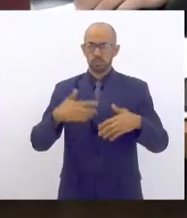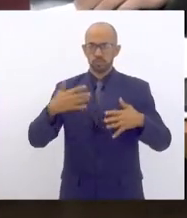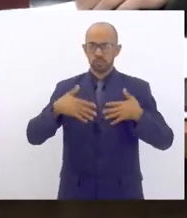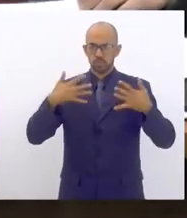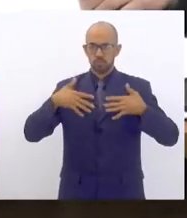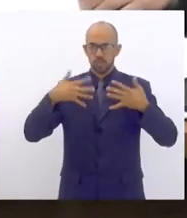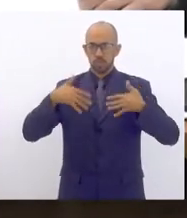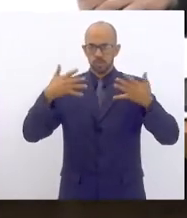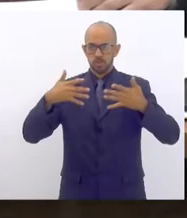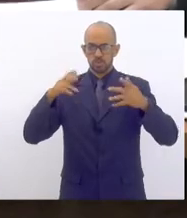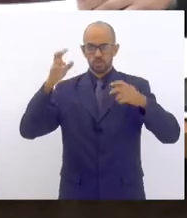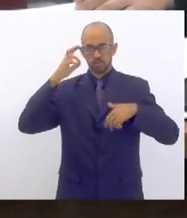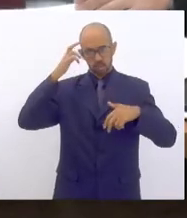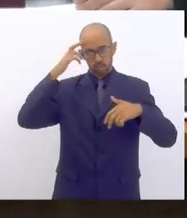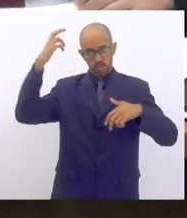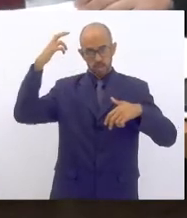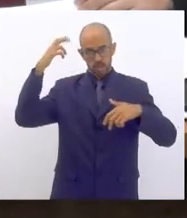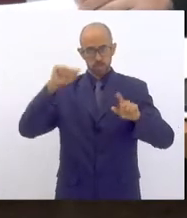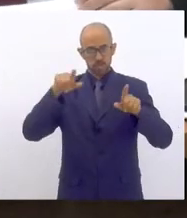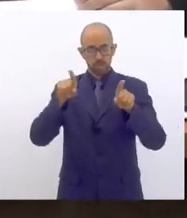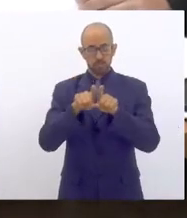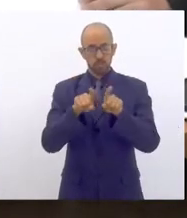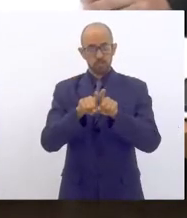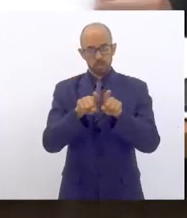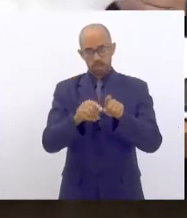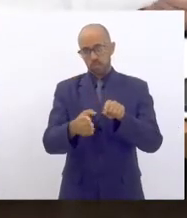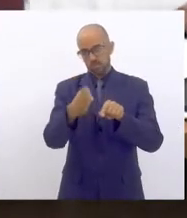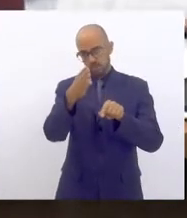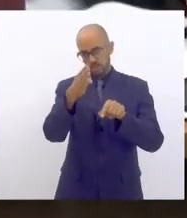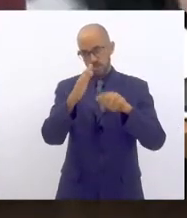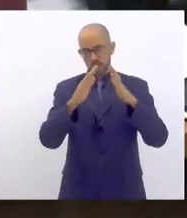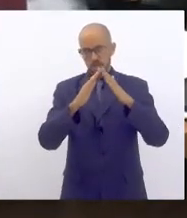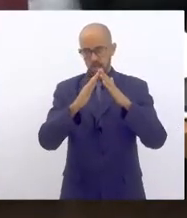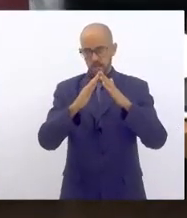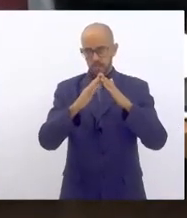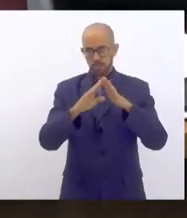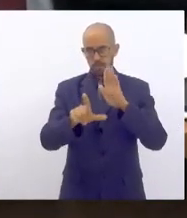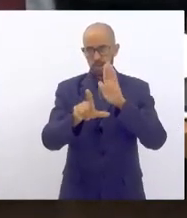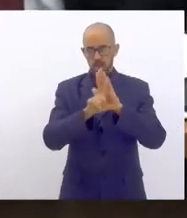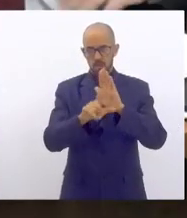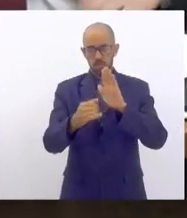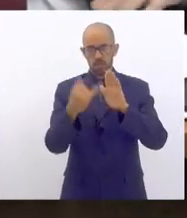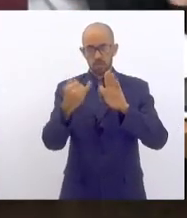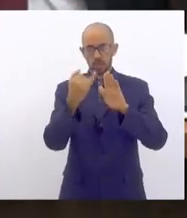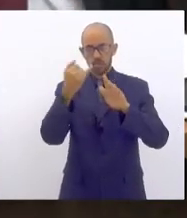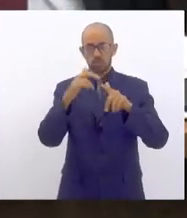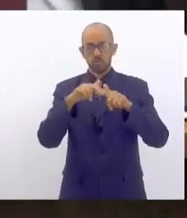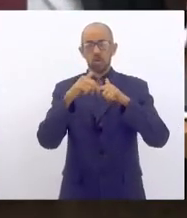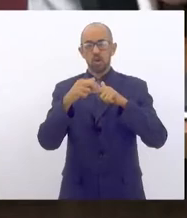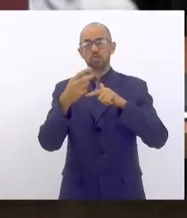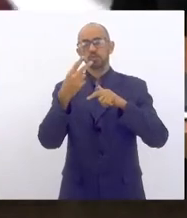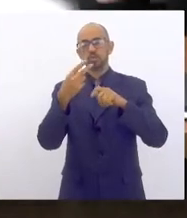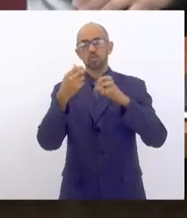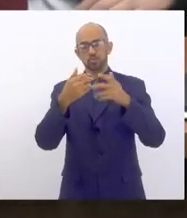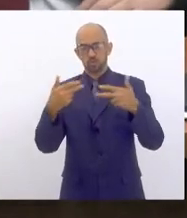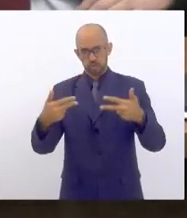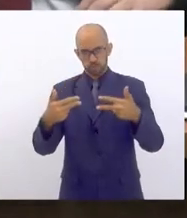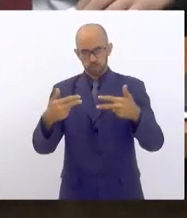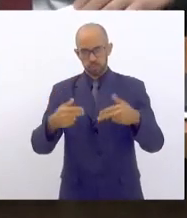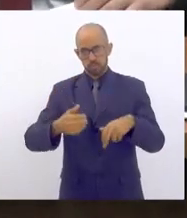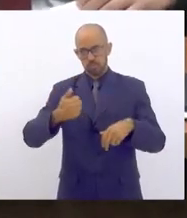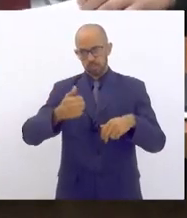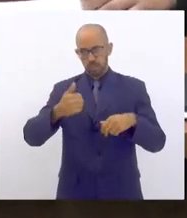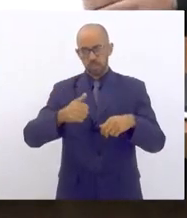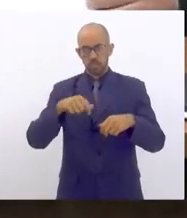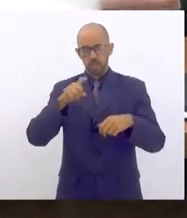aqui presentes, que estão nos assistindo de casa. Essa é uma lei importante sob dois aspectos. Primeiro, no sentido de garantir,